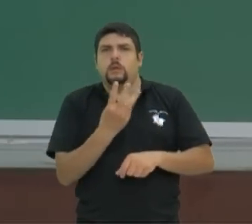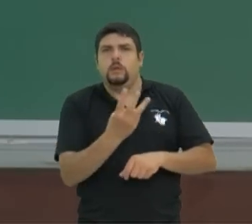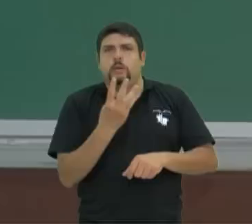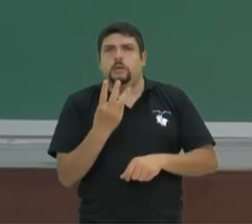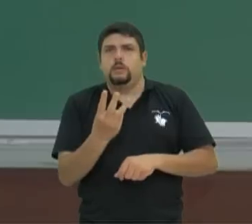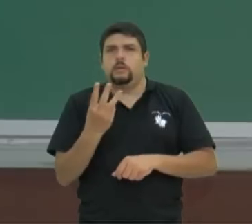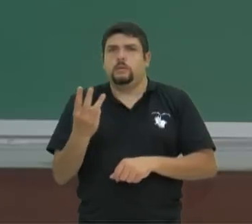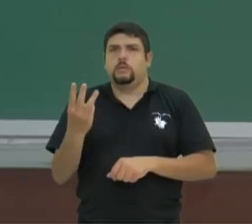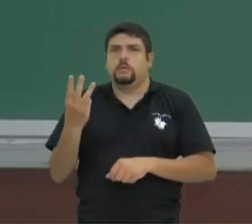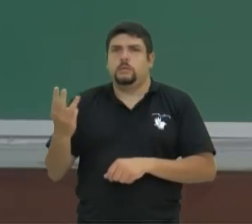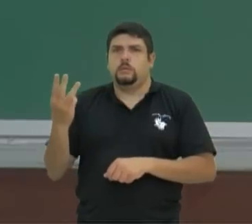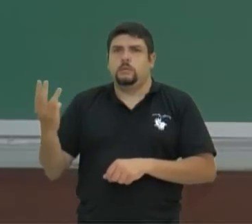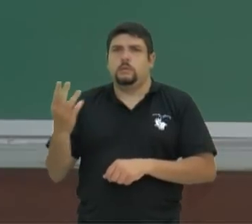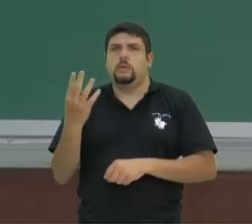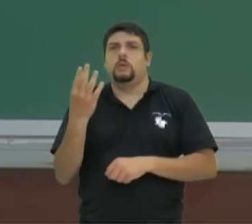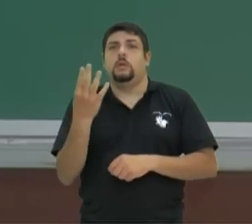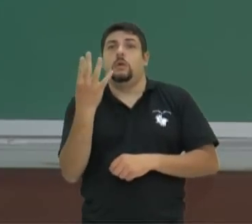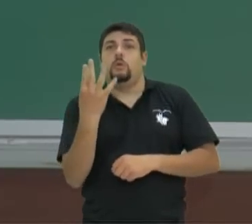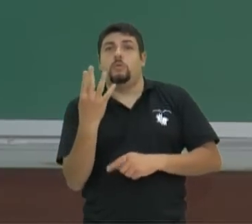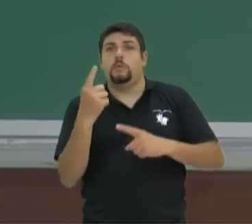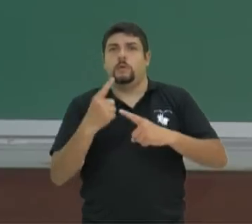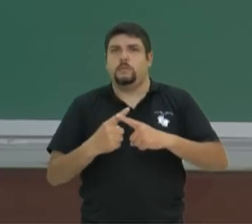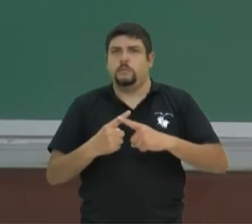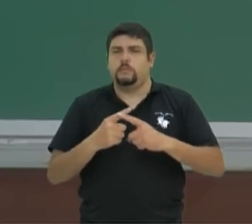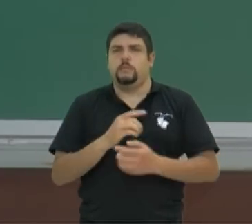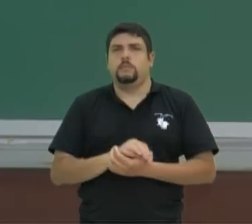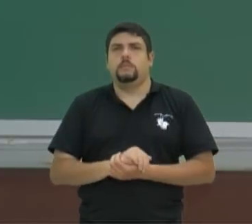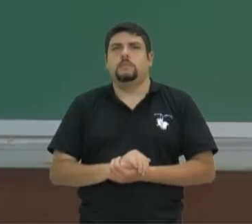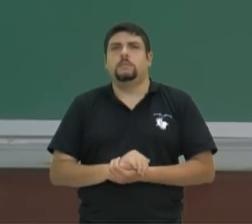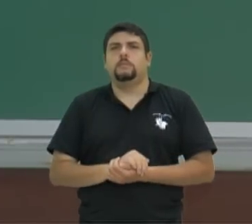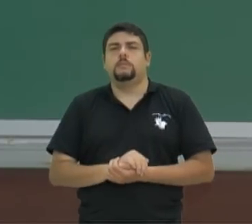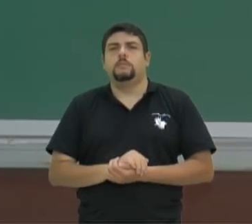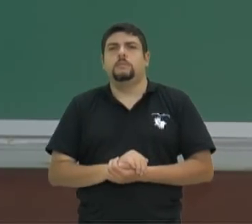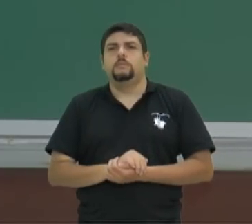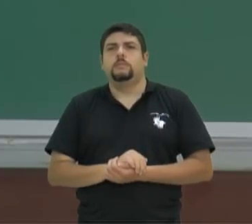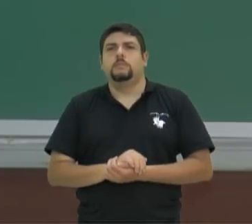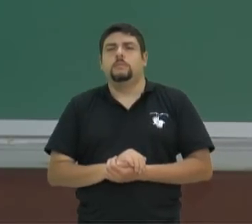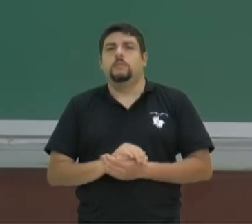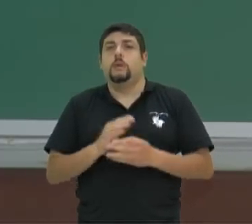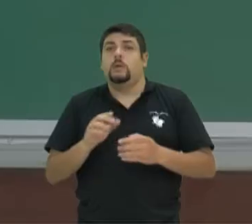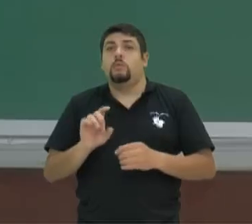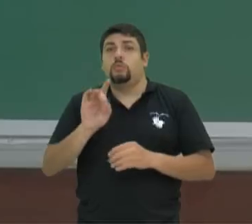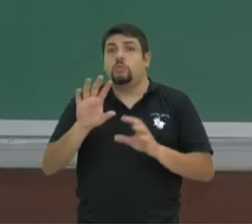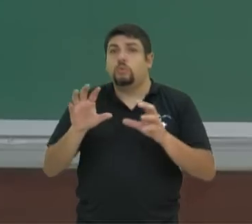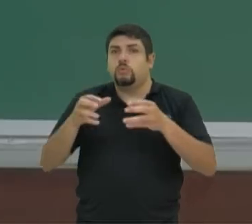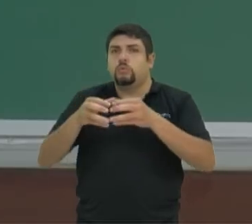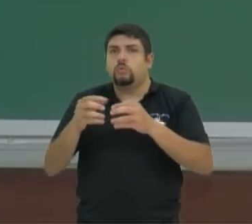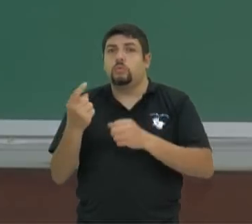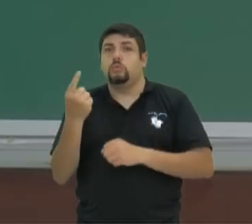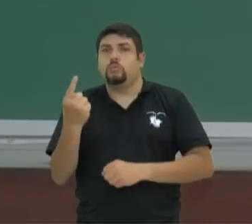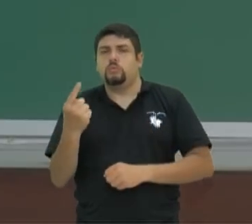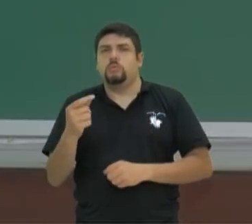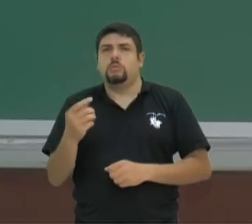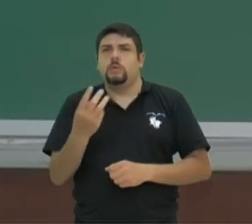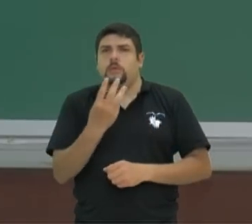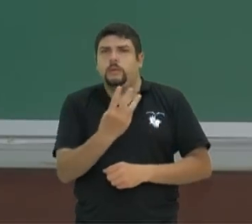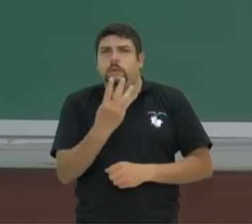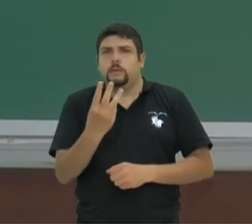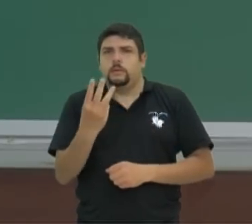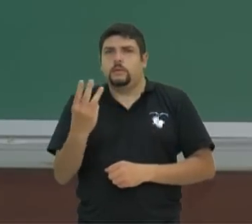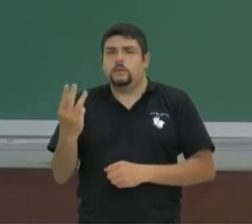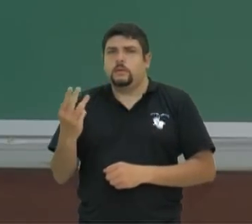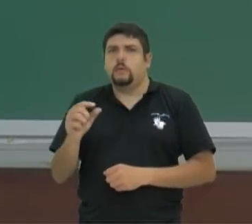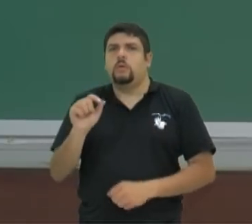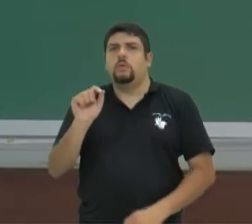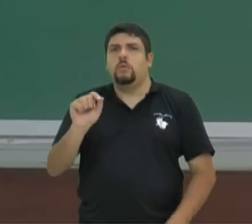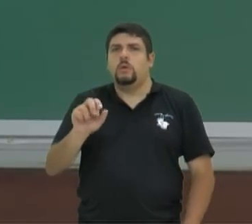vezes, o 2 também, o 4 também. Eu tenho o 3 que se repete 4 vezes. Como eu tenho uma moda apenas, então ele é bimodal.